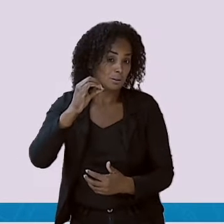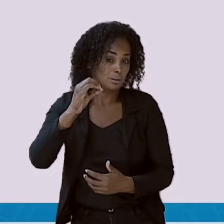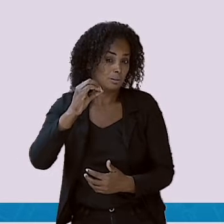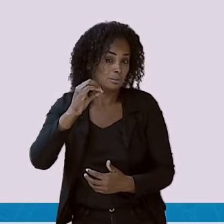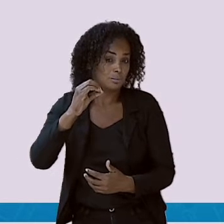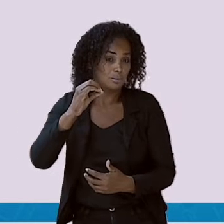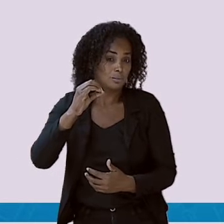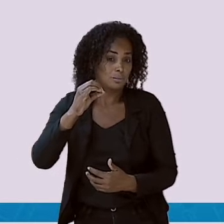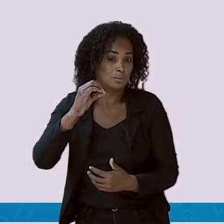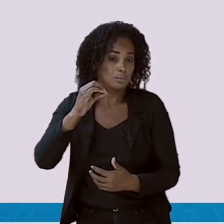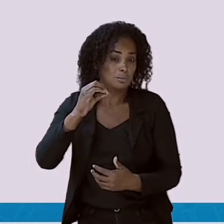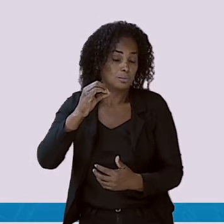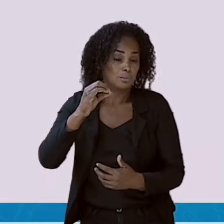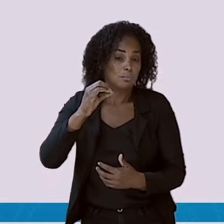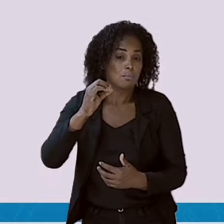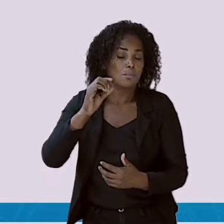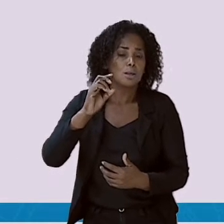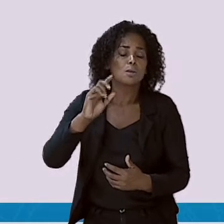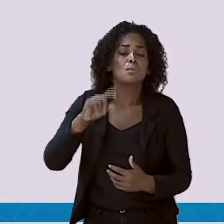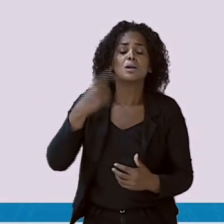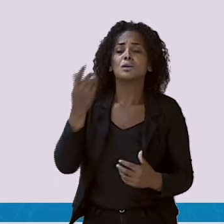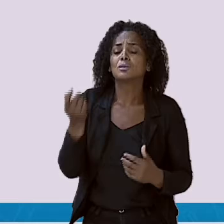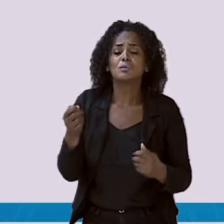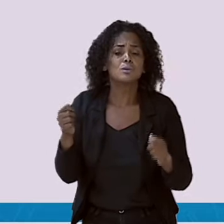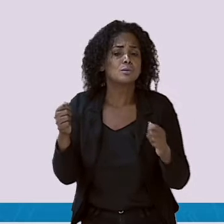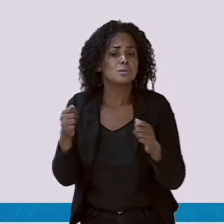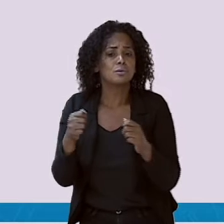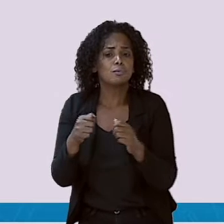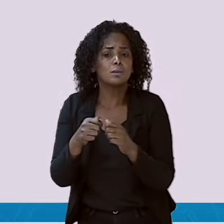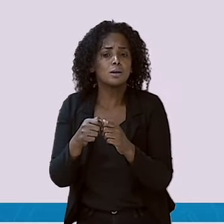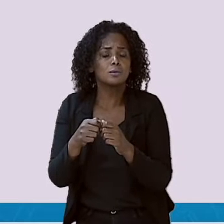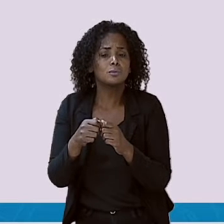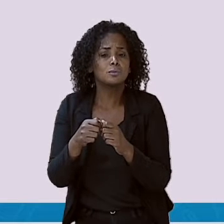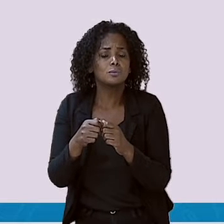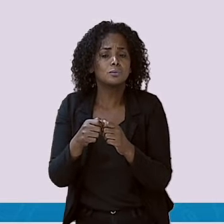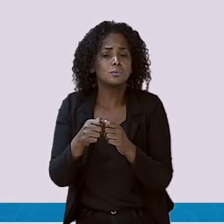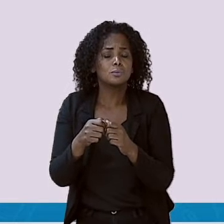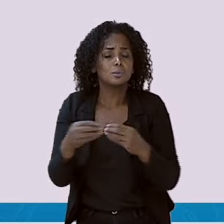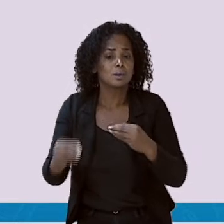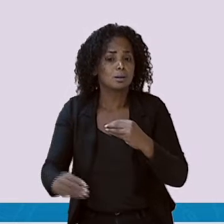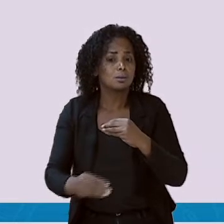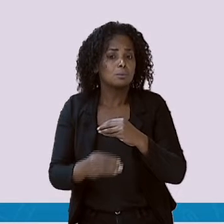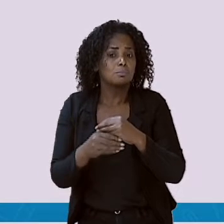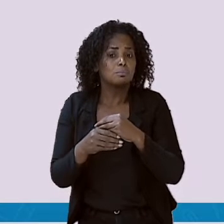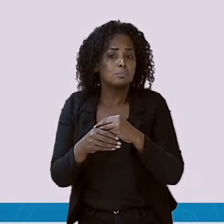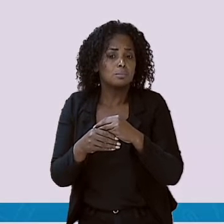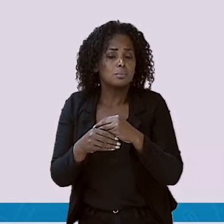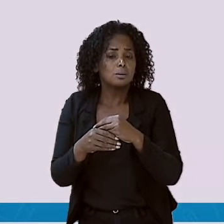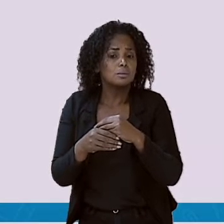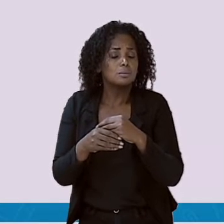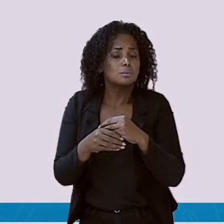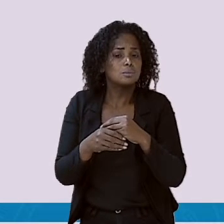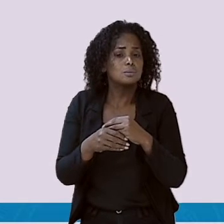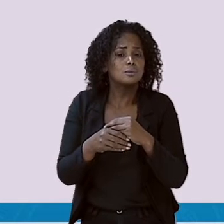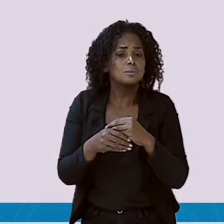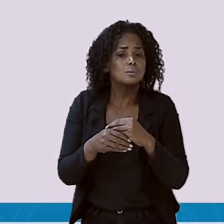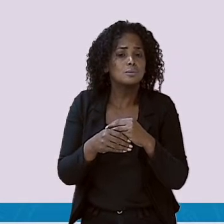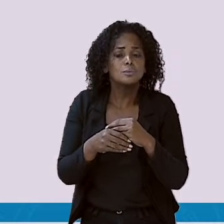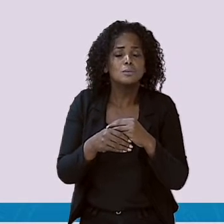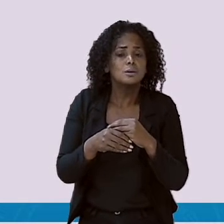digo que é inteiro, ele vai pular de dezena para dezena ou de centena para centena. Não vão